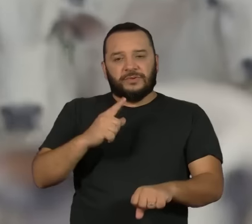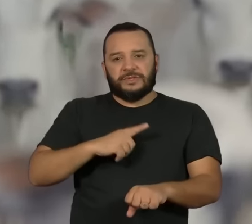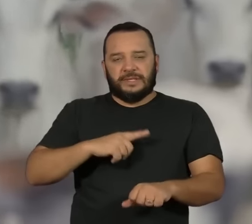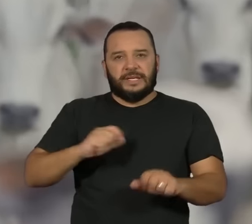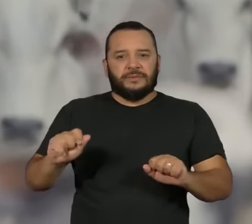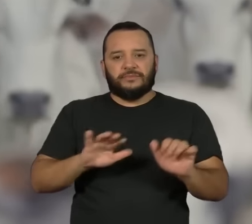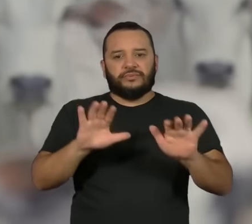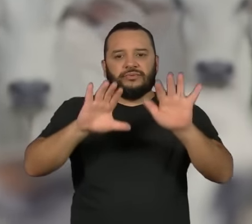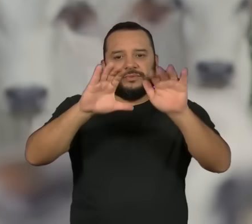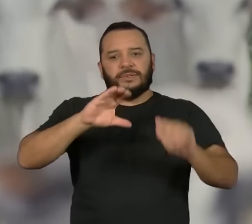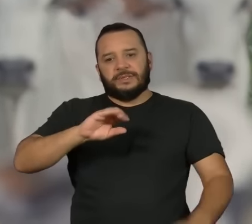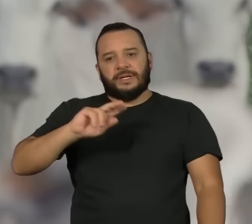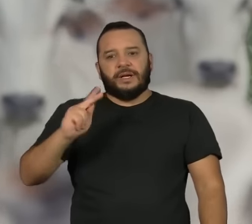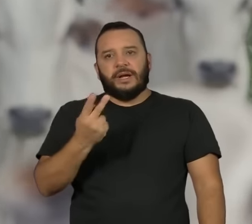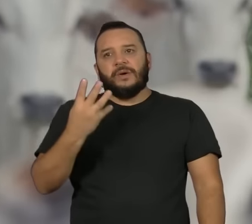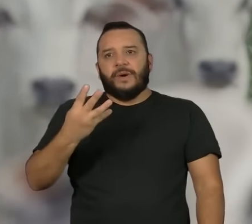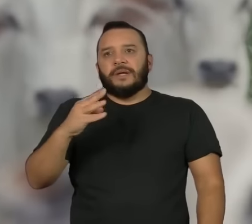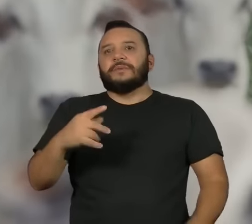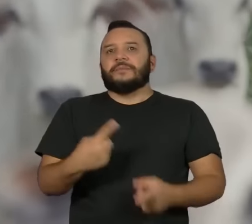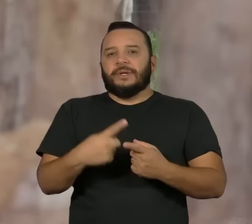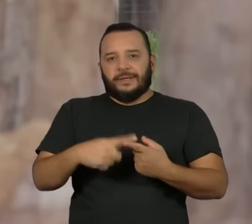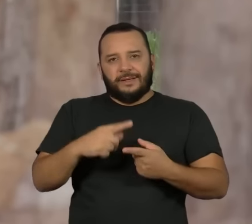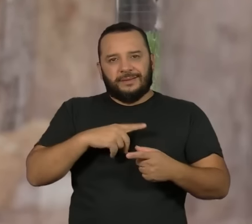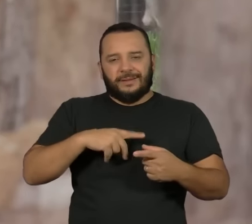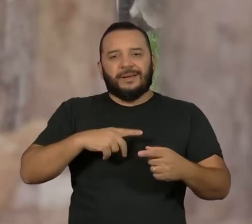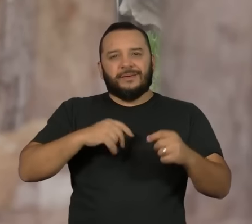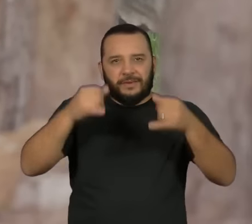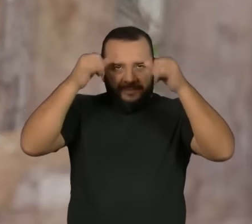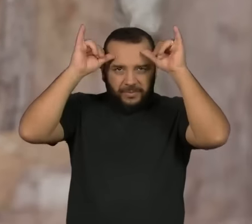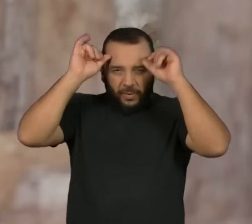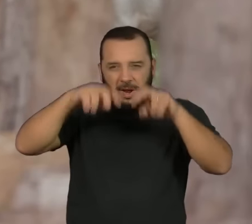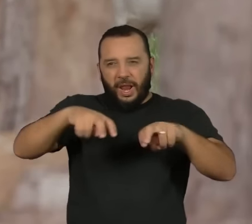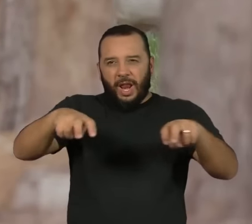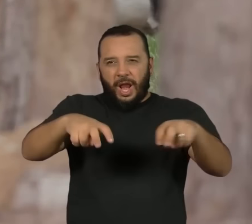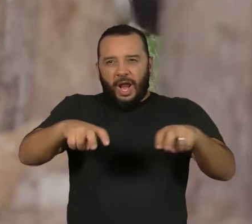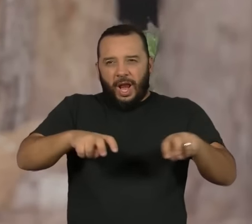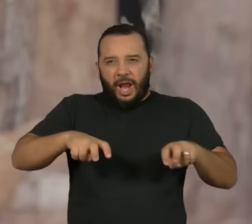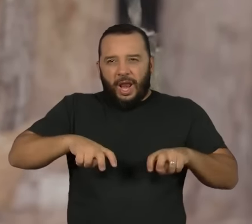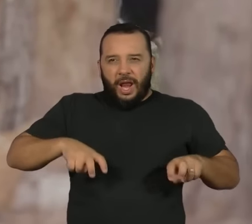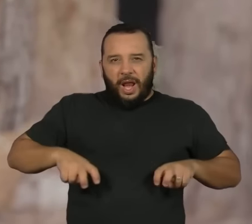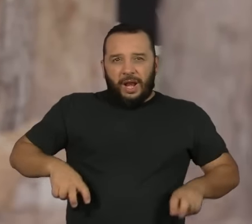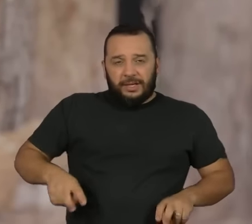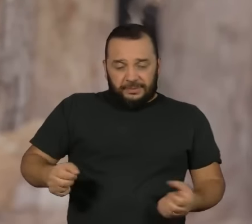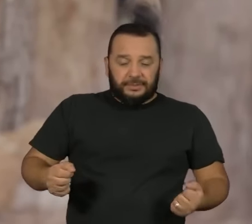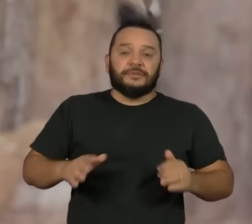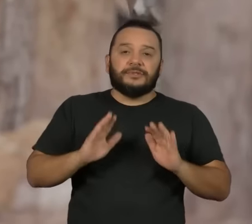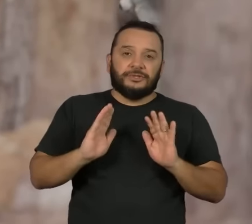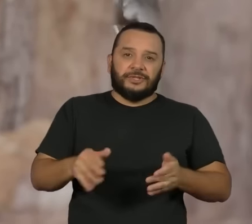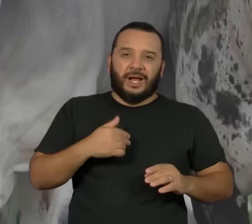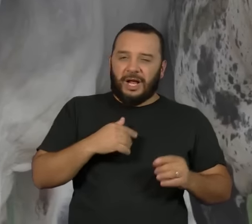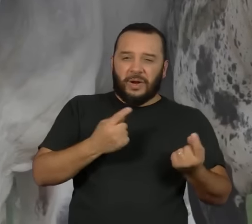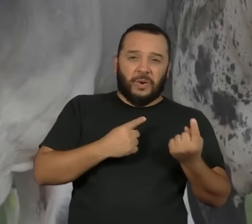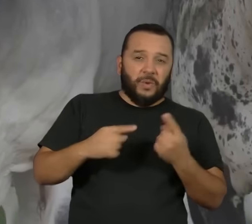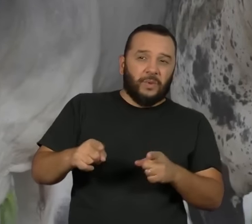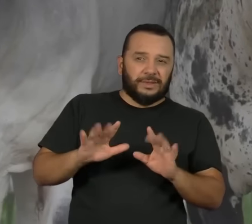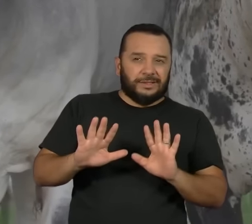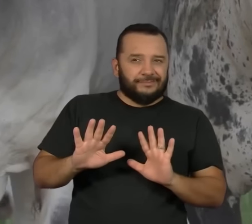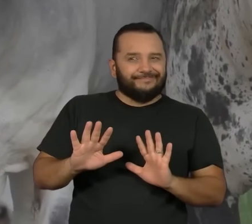porque possuem os maiores rebanhos bovinos. Combater o metano no Brasil significa ter estratégias